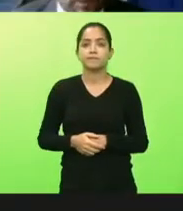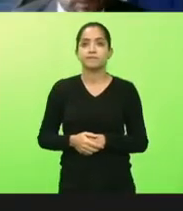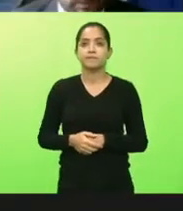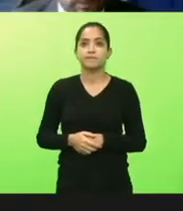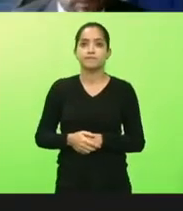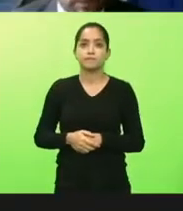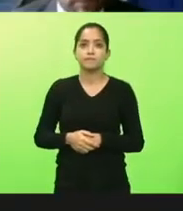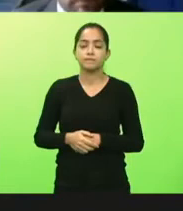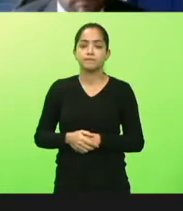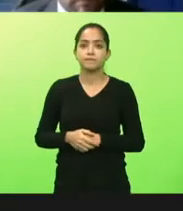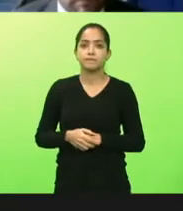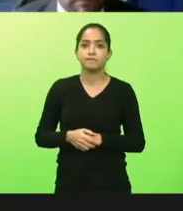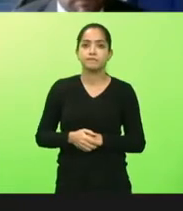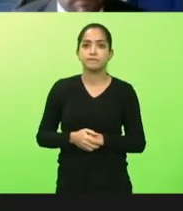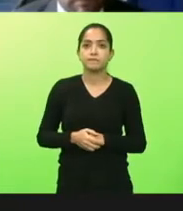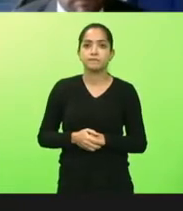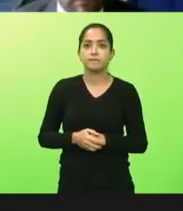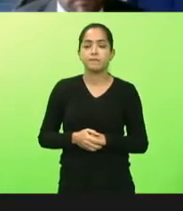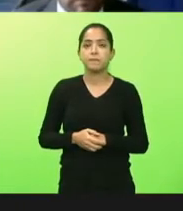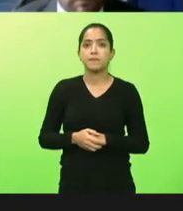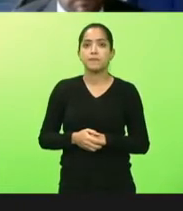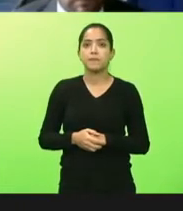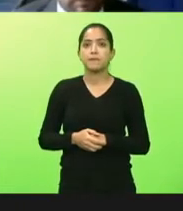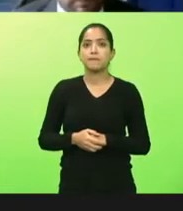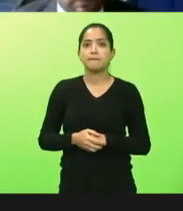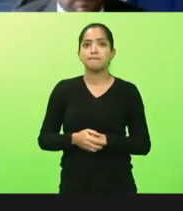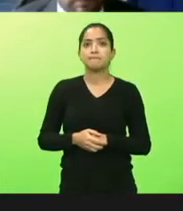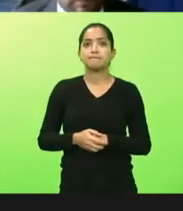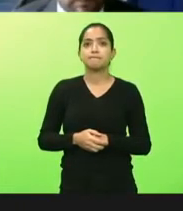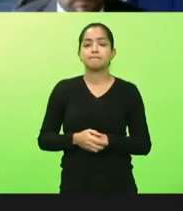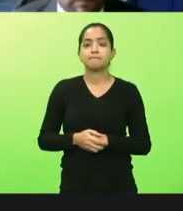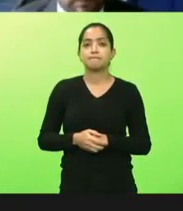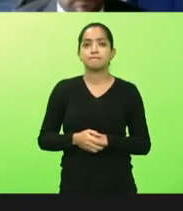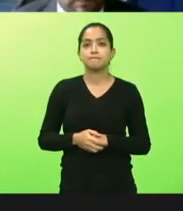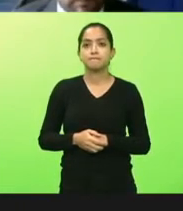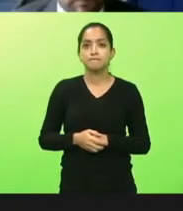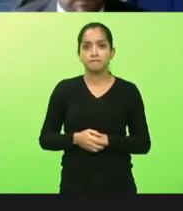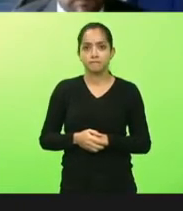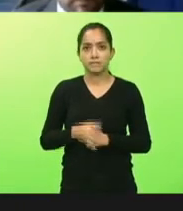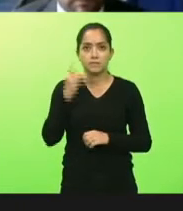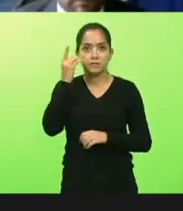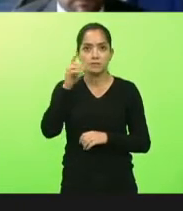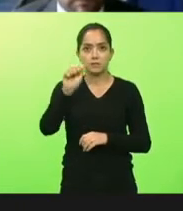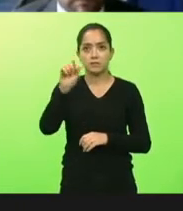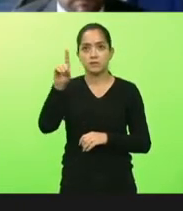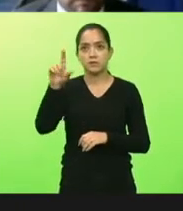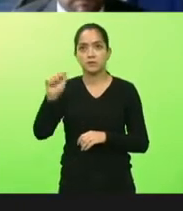Fernando, por favor. Deputado Fernando. Pois não, deputado Ada.